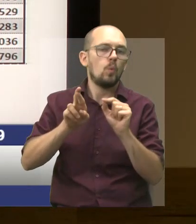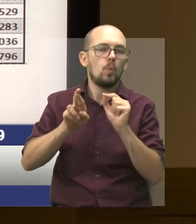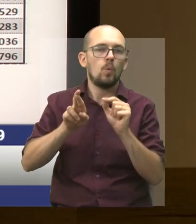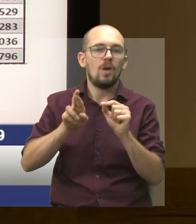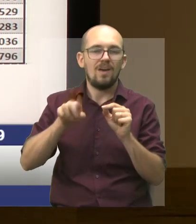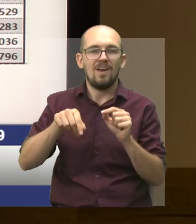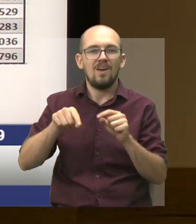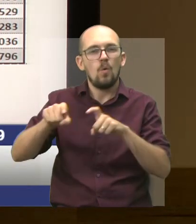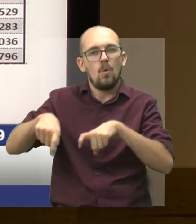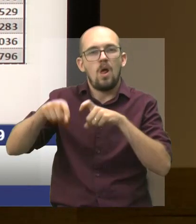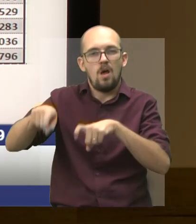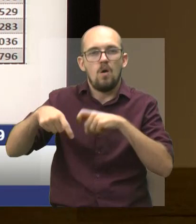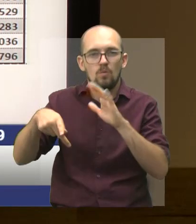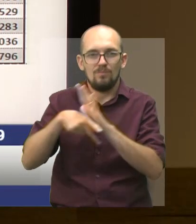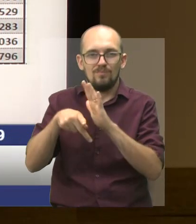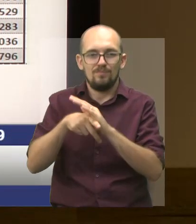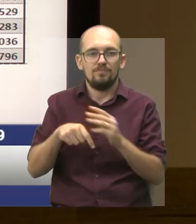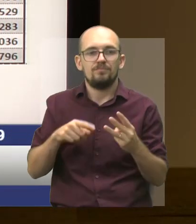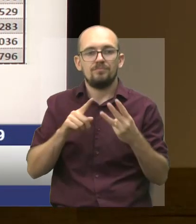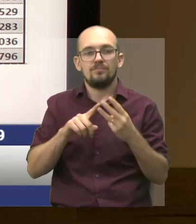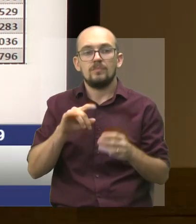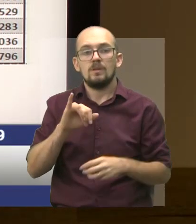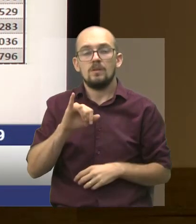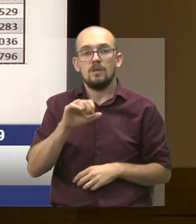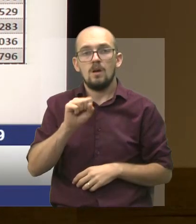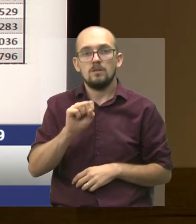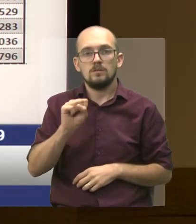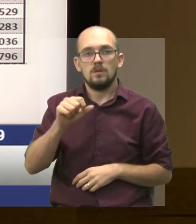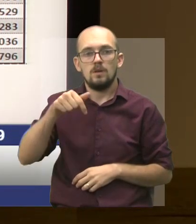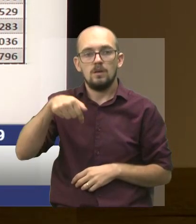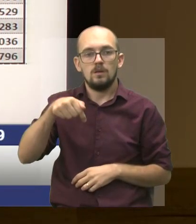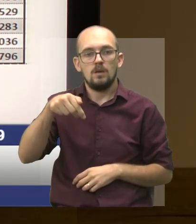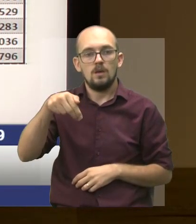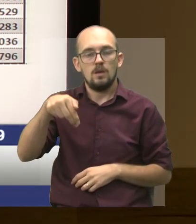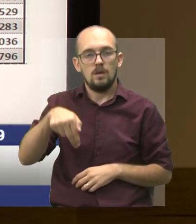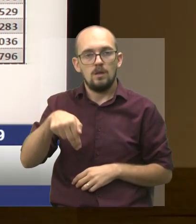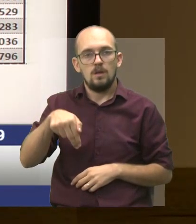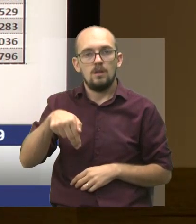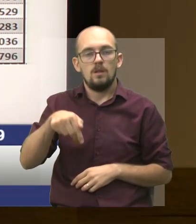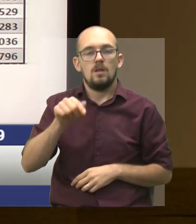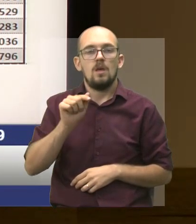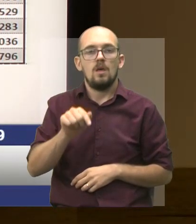Territorial Rural, o ISS, QN, que é